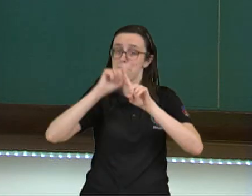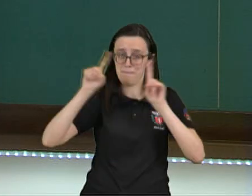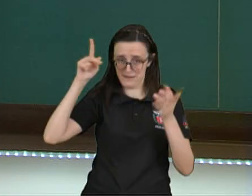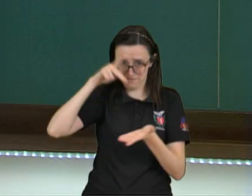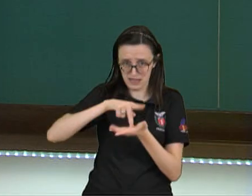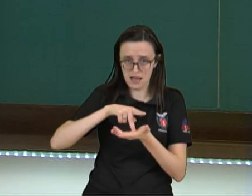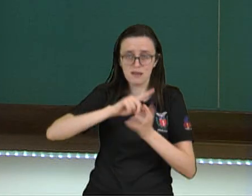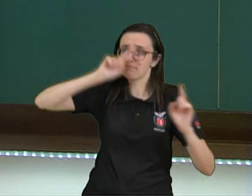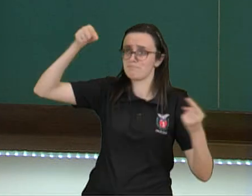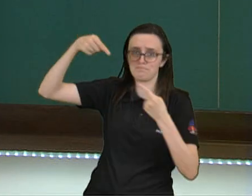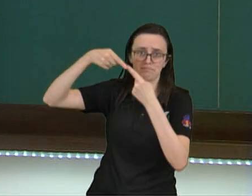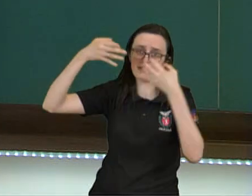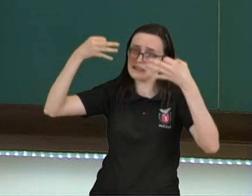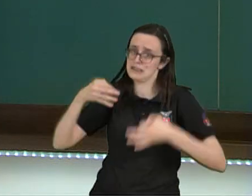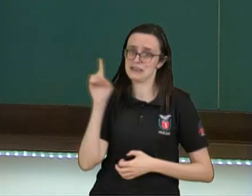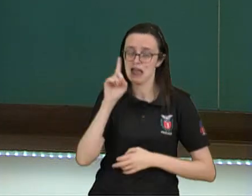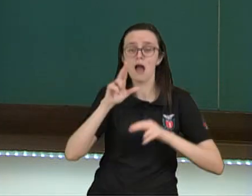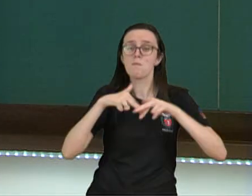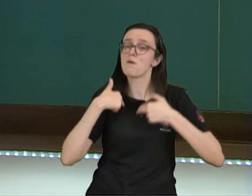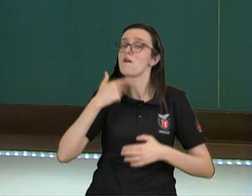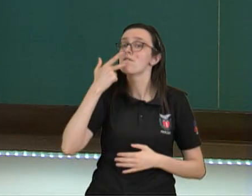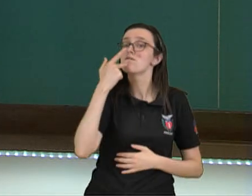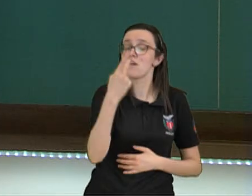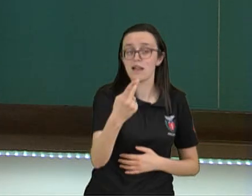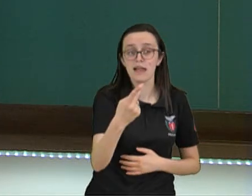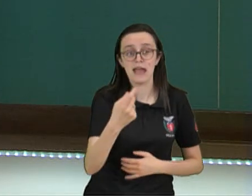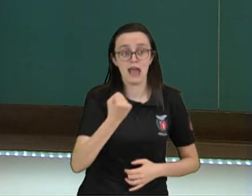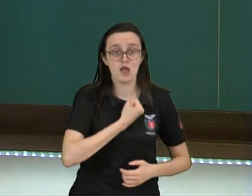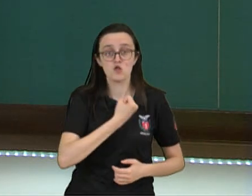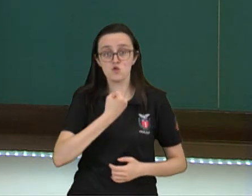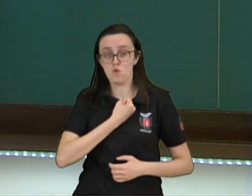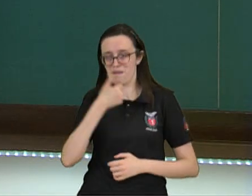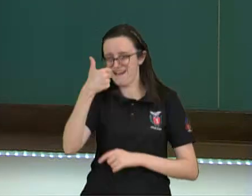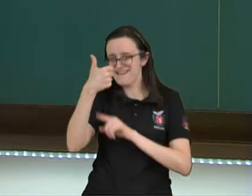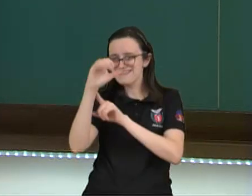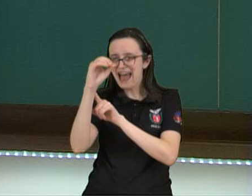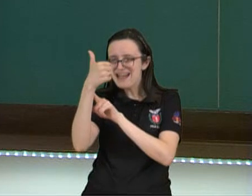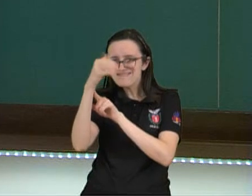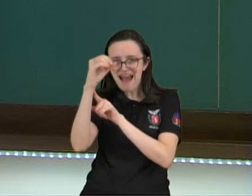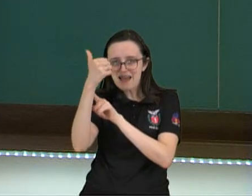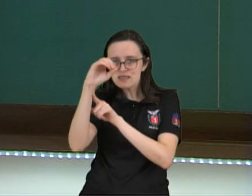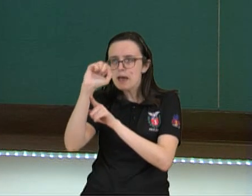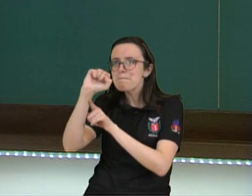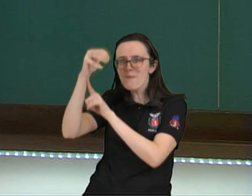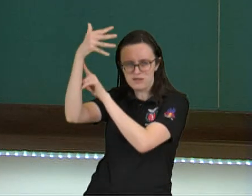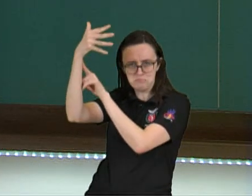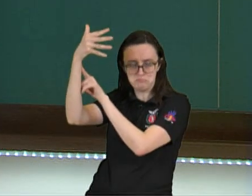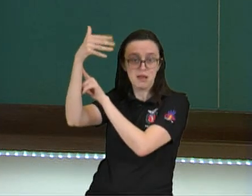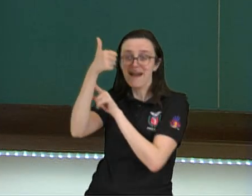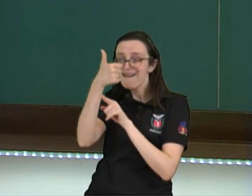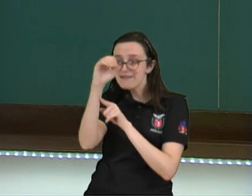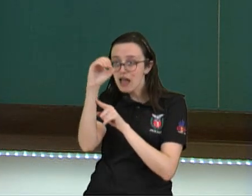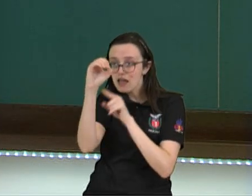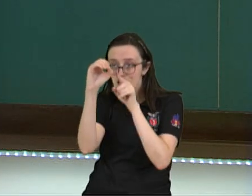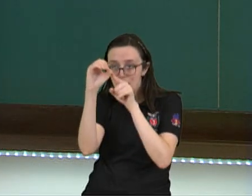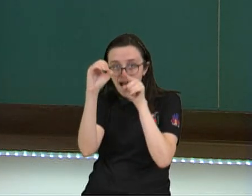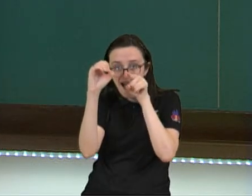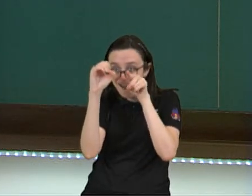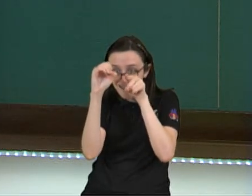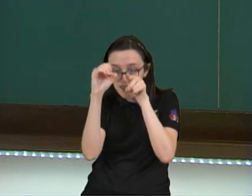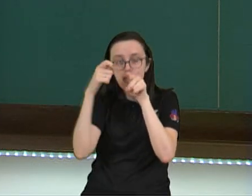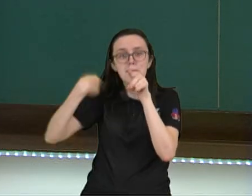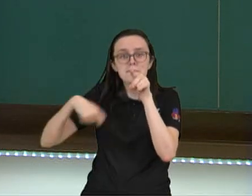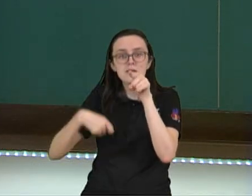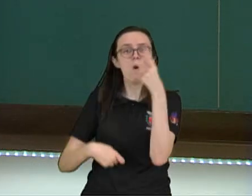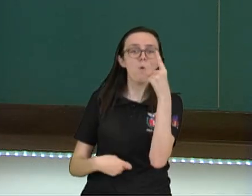notação científica. Por isso que eu falei para você, o número que fica na frente da potência de 10 é um número inteiro entre